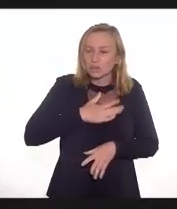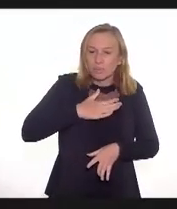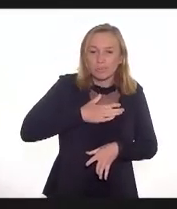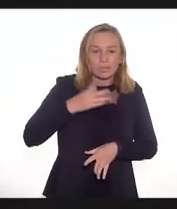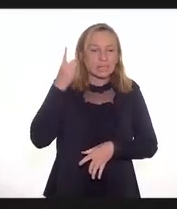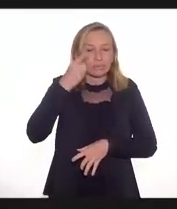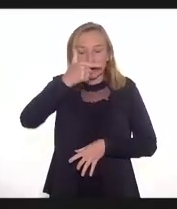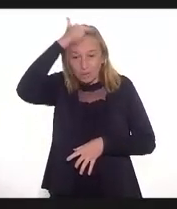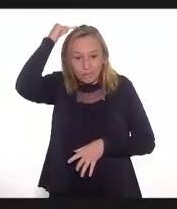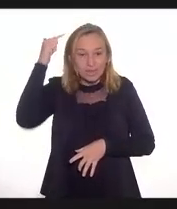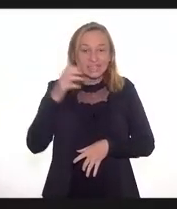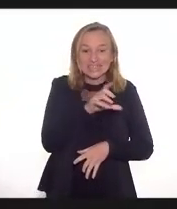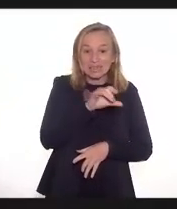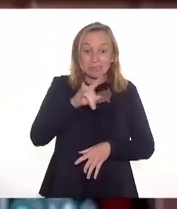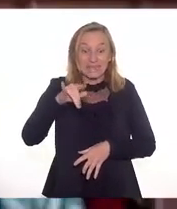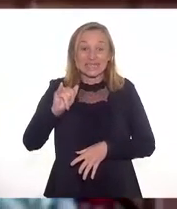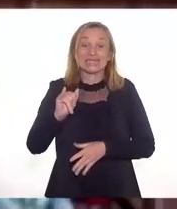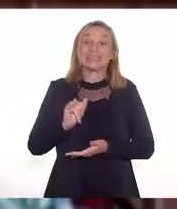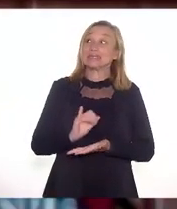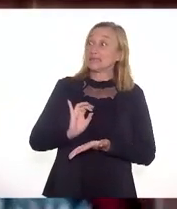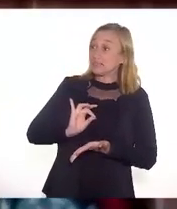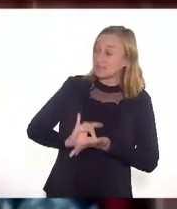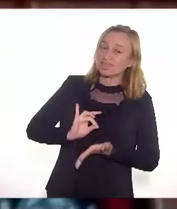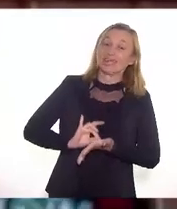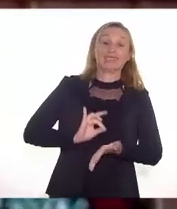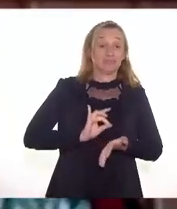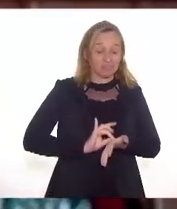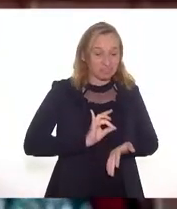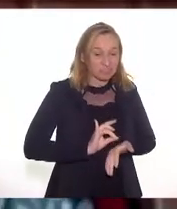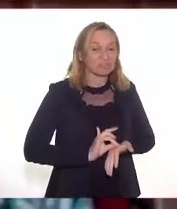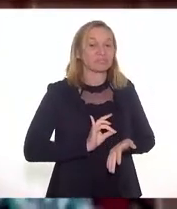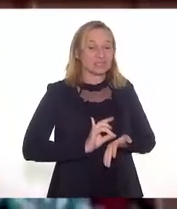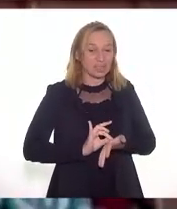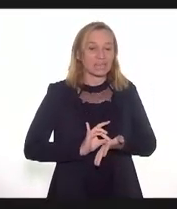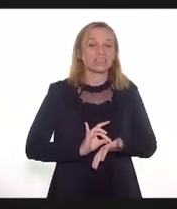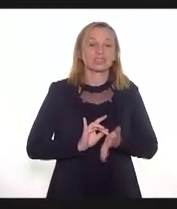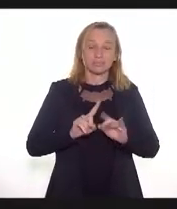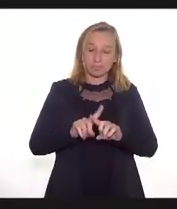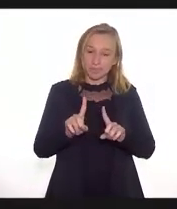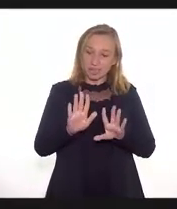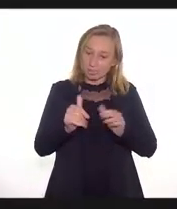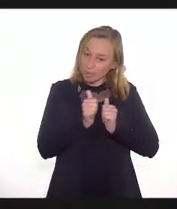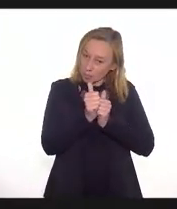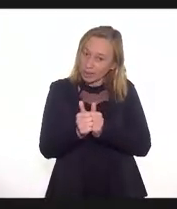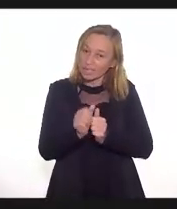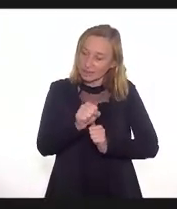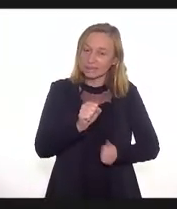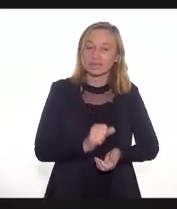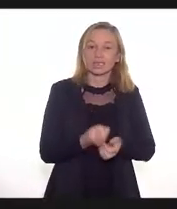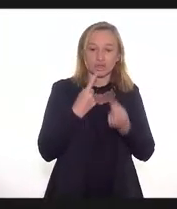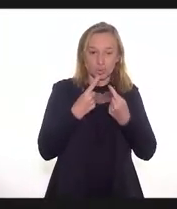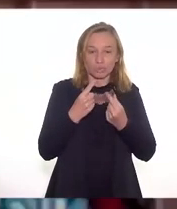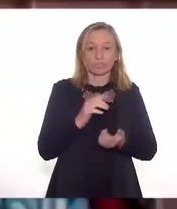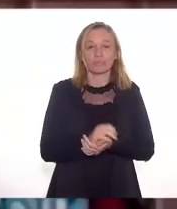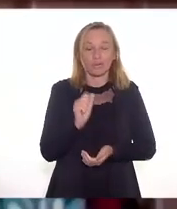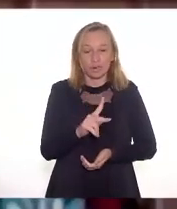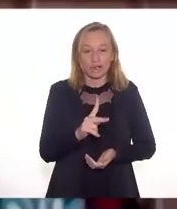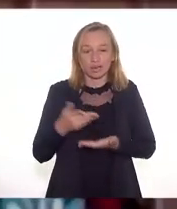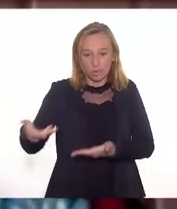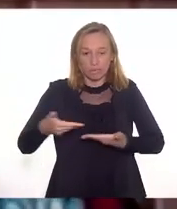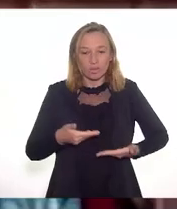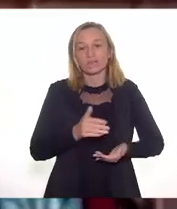nós temos a CPI da... Verdade, verdade. Das verdade, participações verdade. Especiais, mas vamos acompanhar... Mas fica aqui... Ok, o convite.